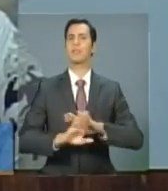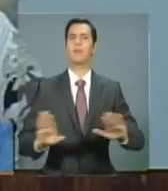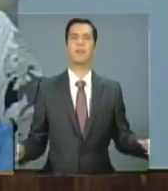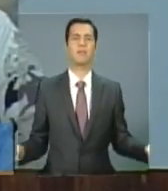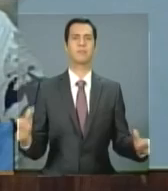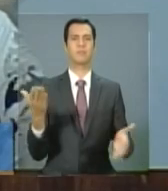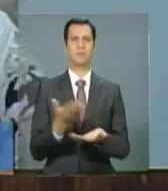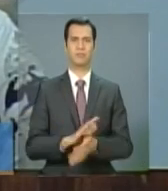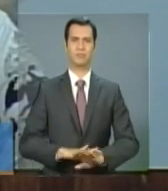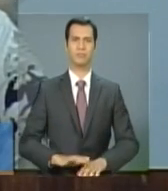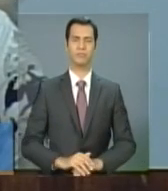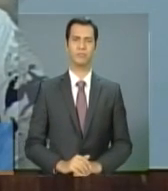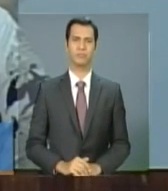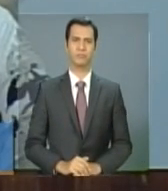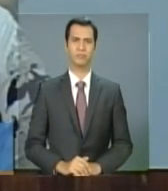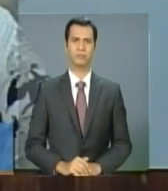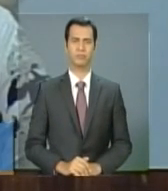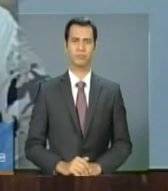extrema